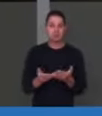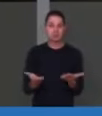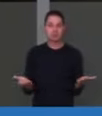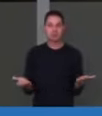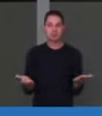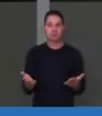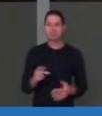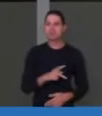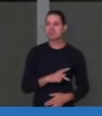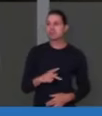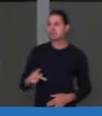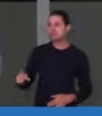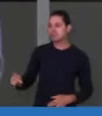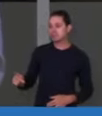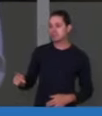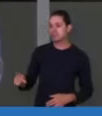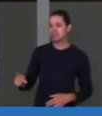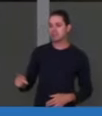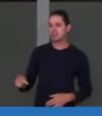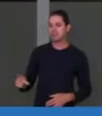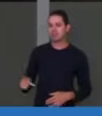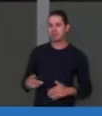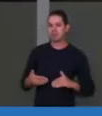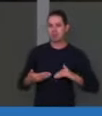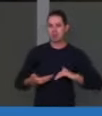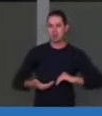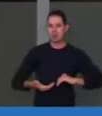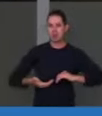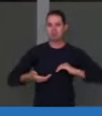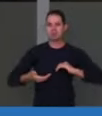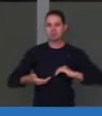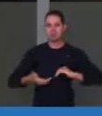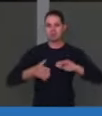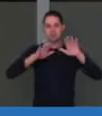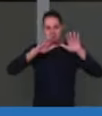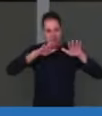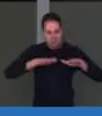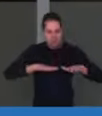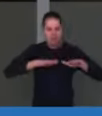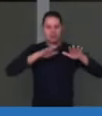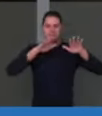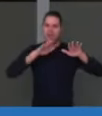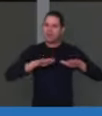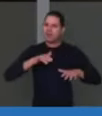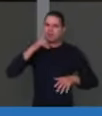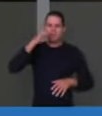Presidente Gilberto, não vamos permitir que o Congresso Nacional se ponha de joelhos e